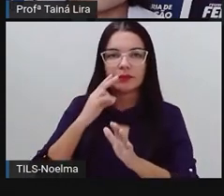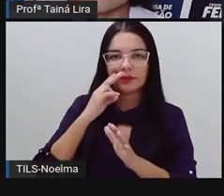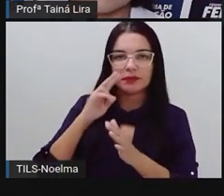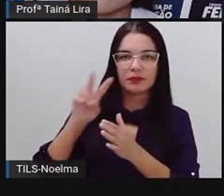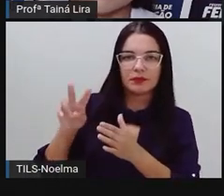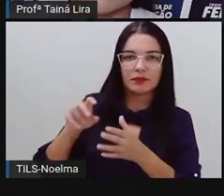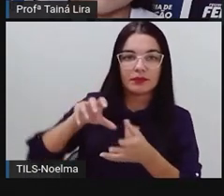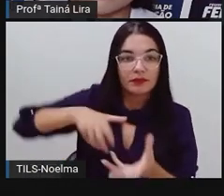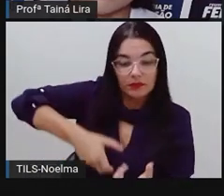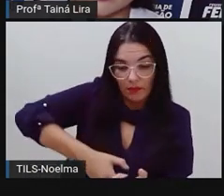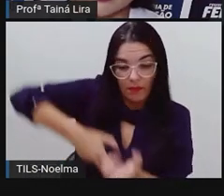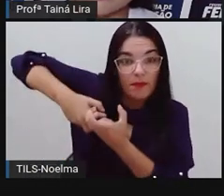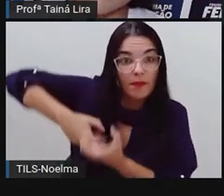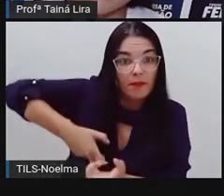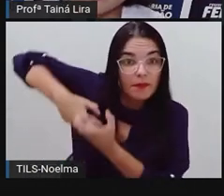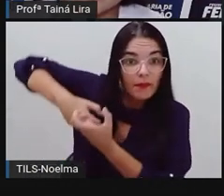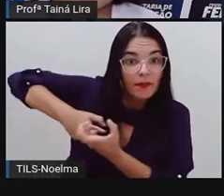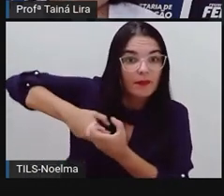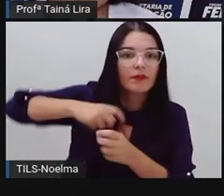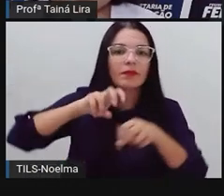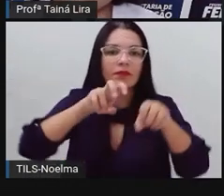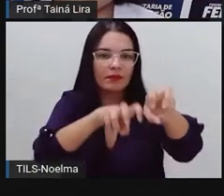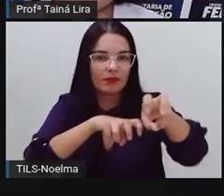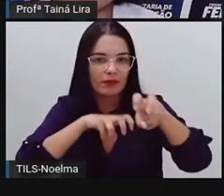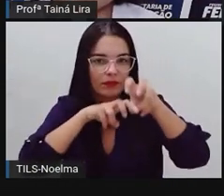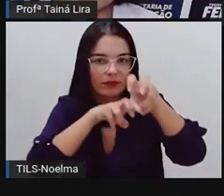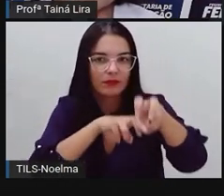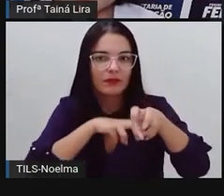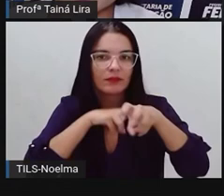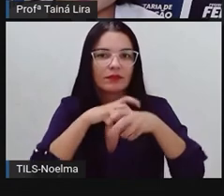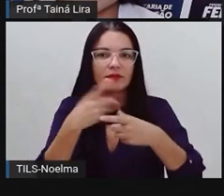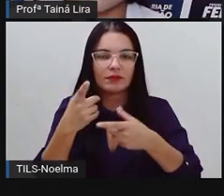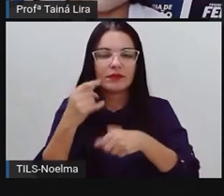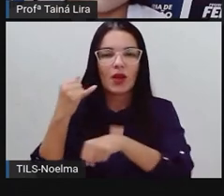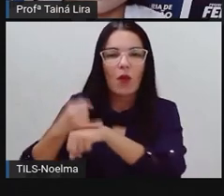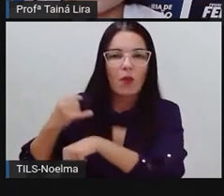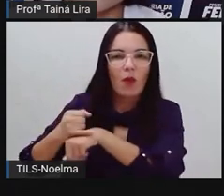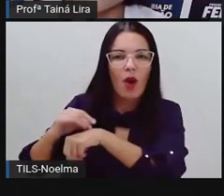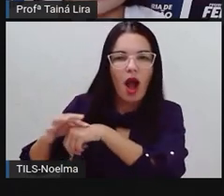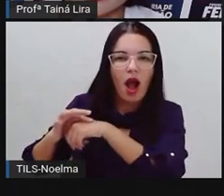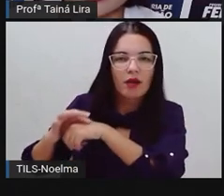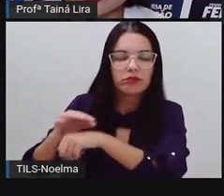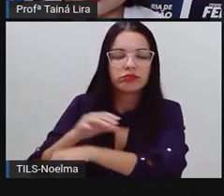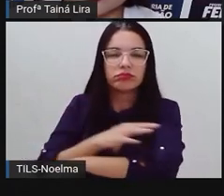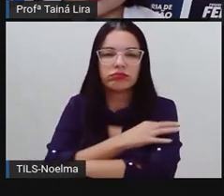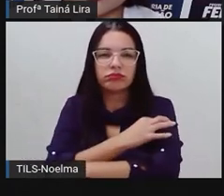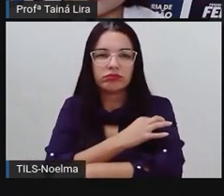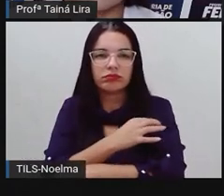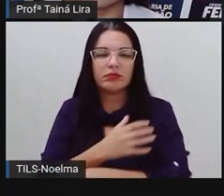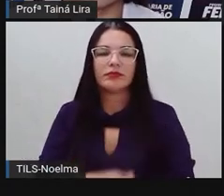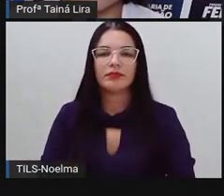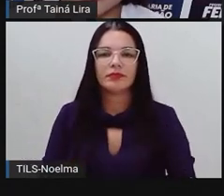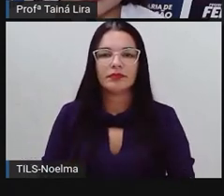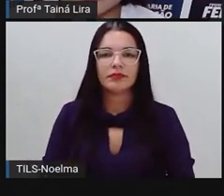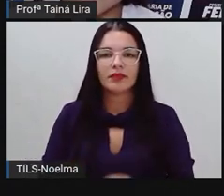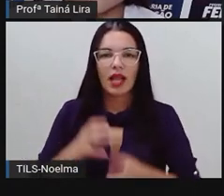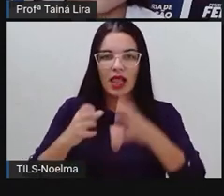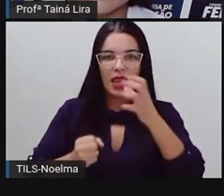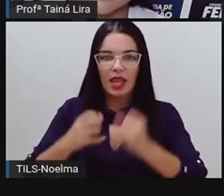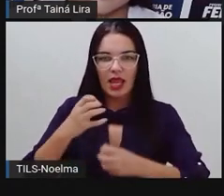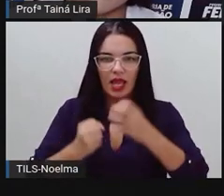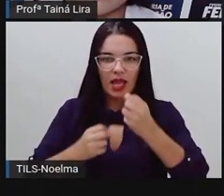a mandioca vem da zona rural o couro também o leite o